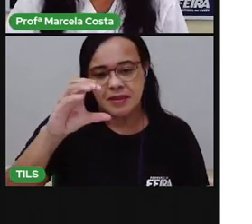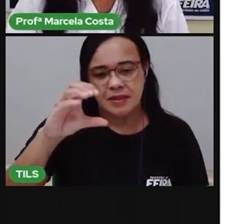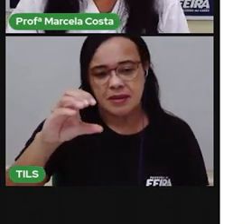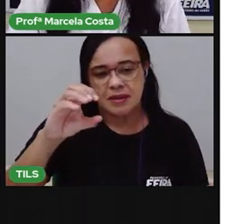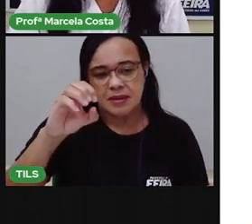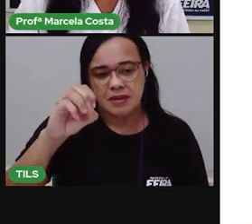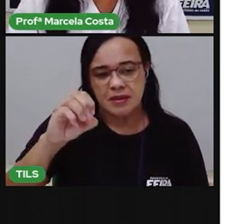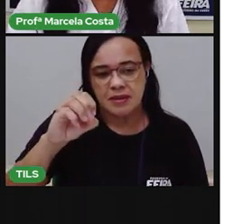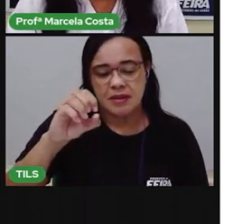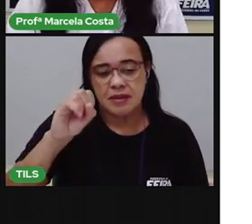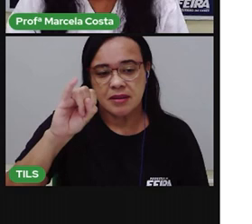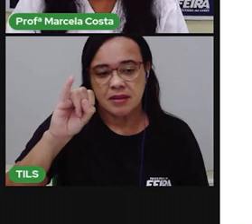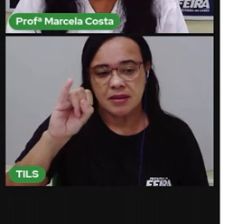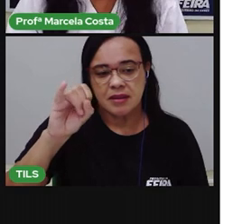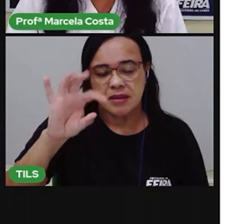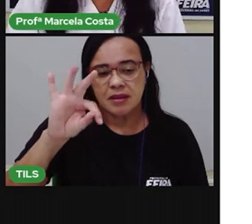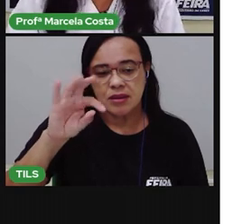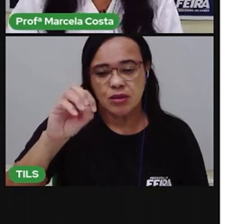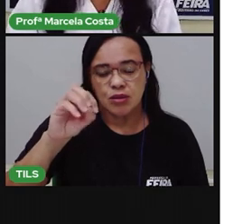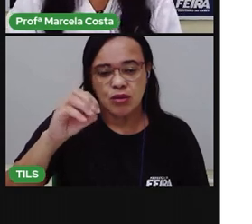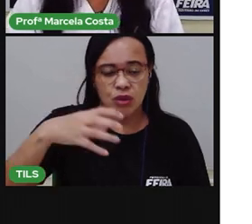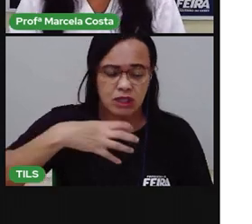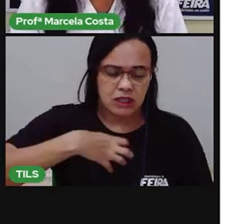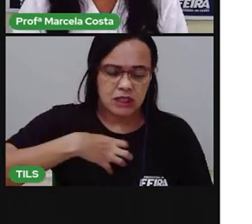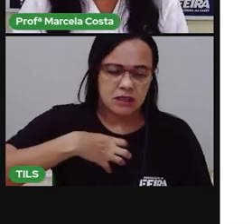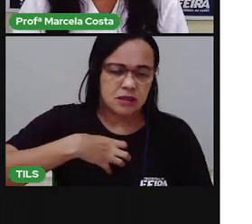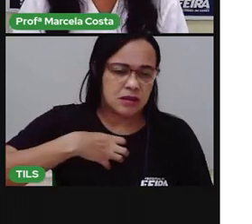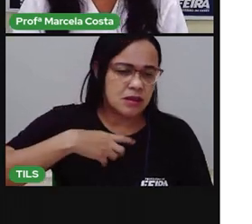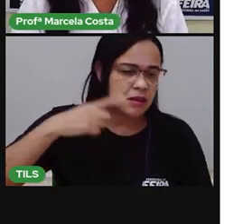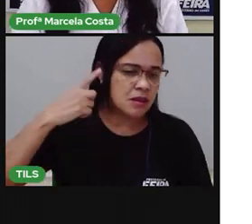Você está ouvindo o som de quais letras?